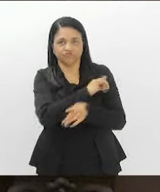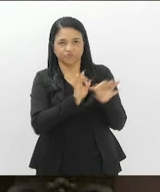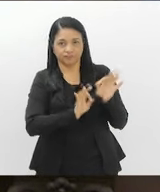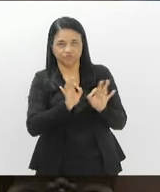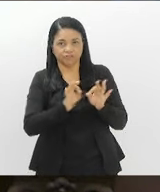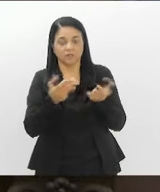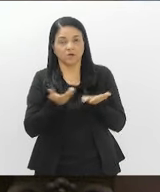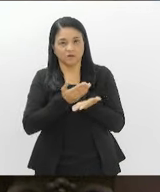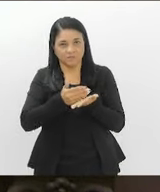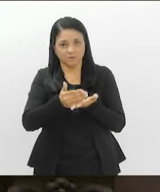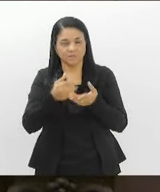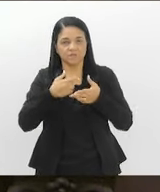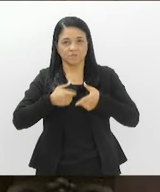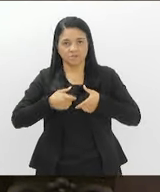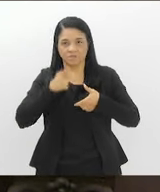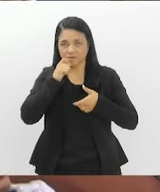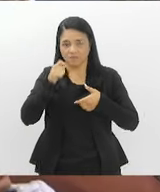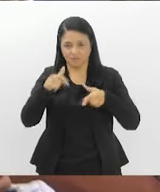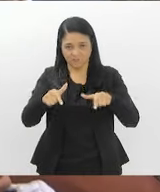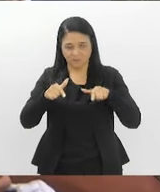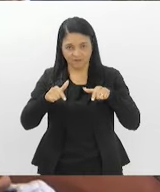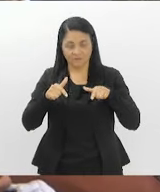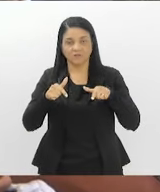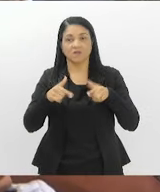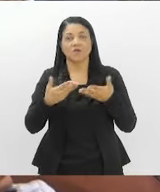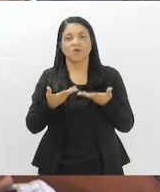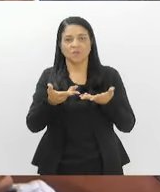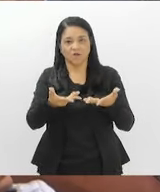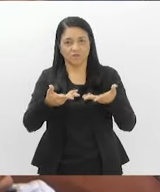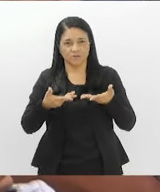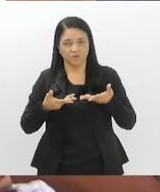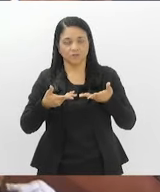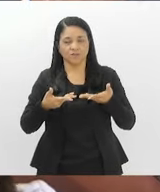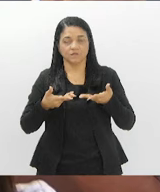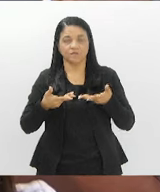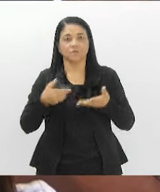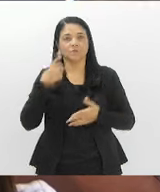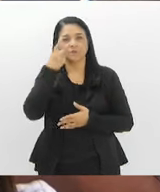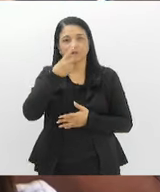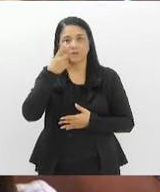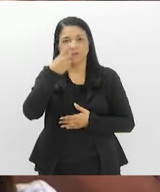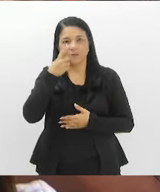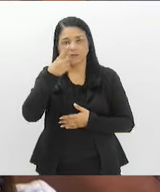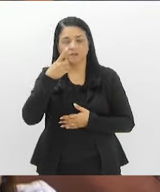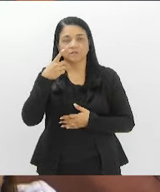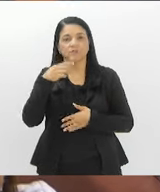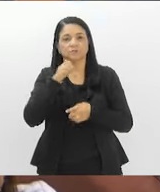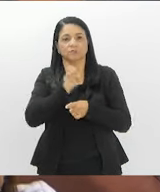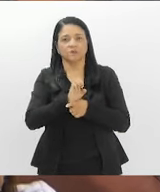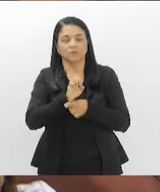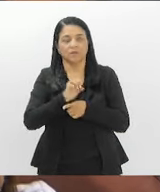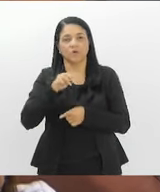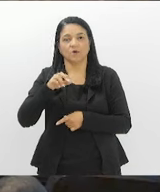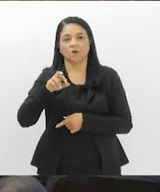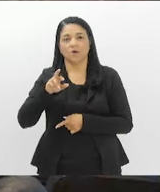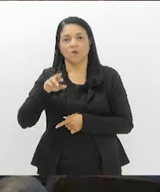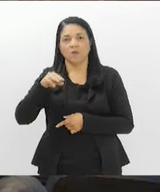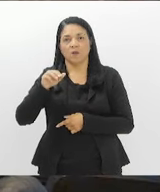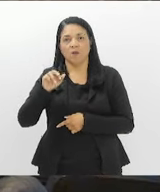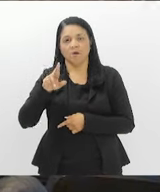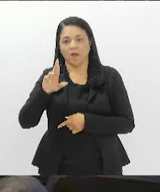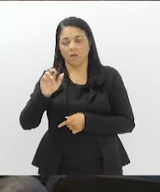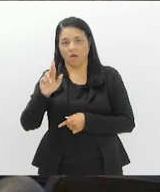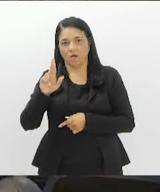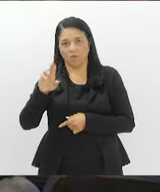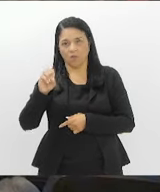protocolos de entrega das comendas. Convido o excelentíssimo deputado estadual Rodrigo Amorim, que é autor da proposta de